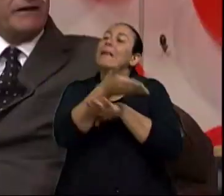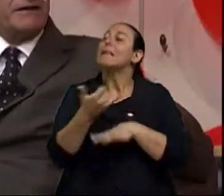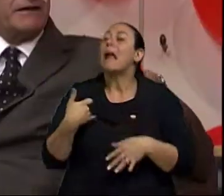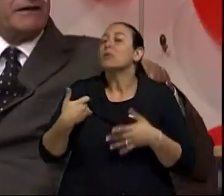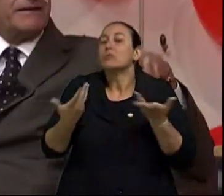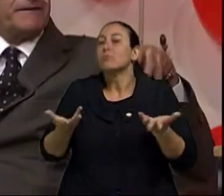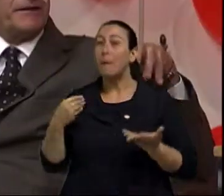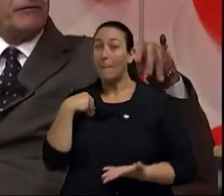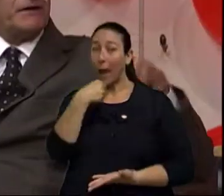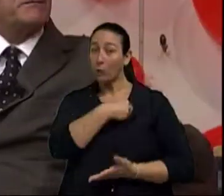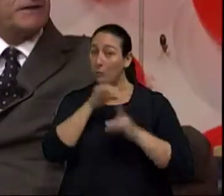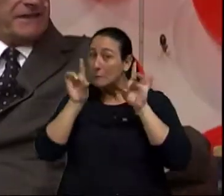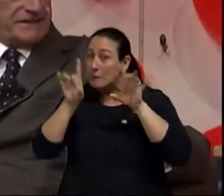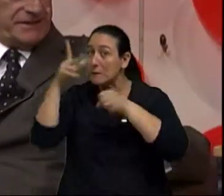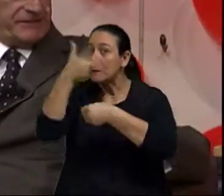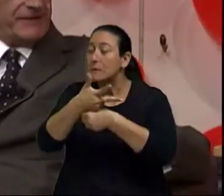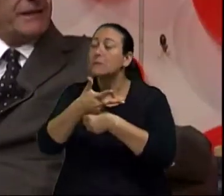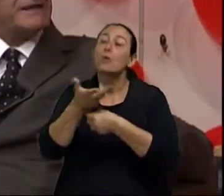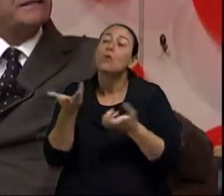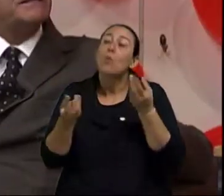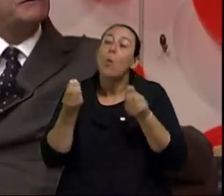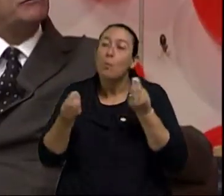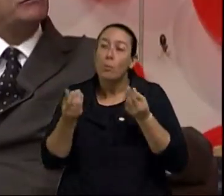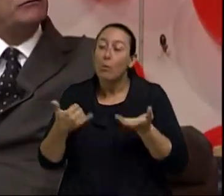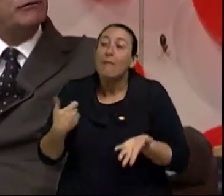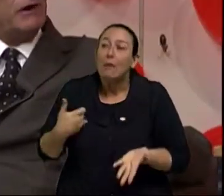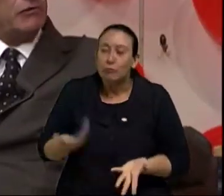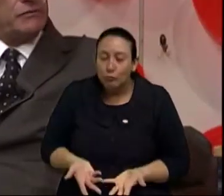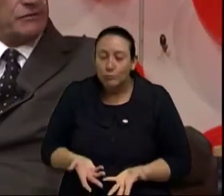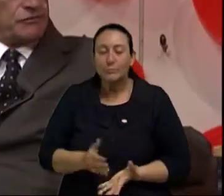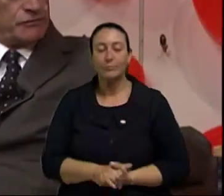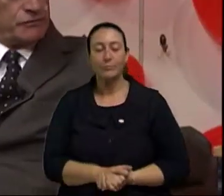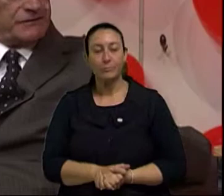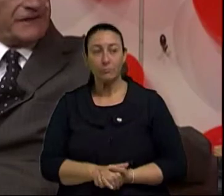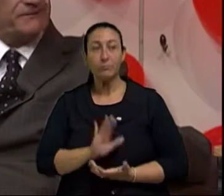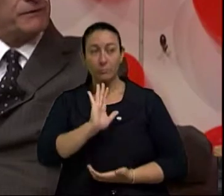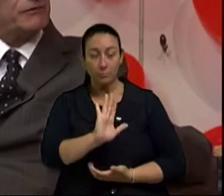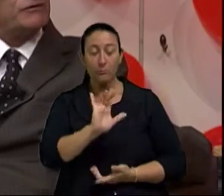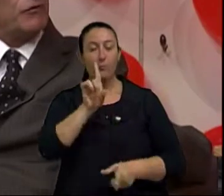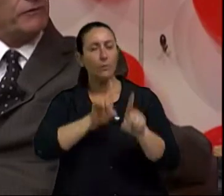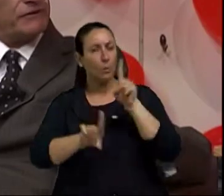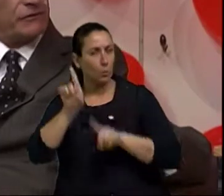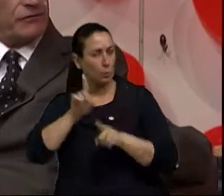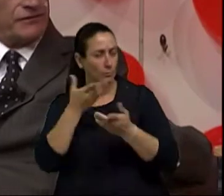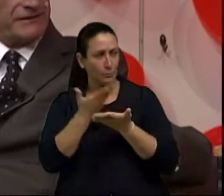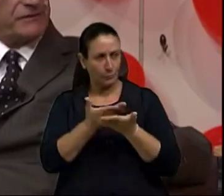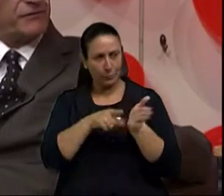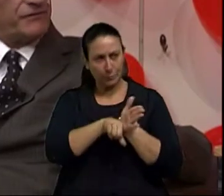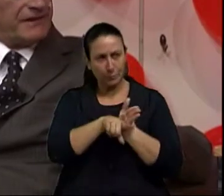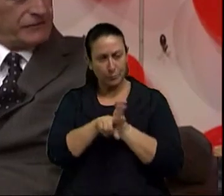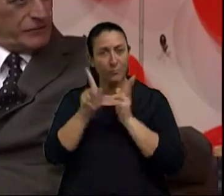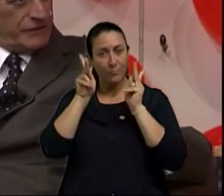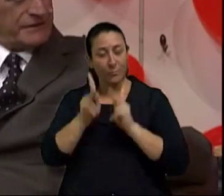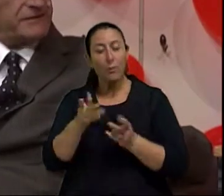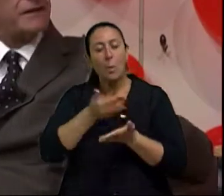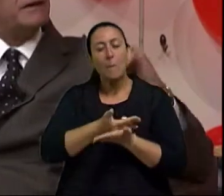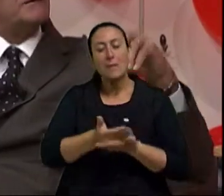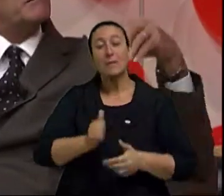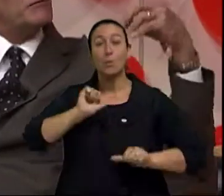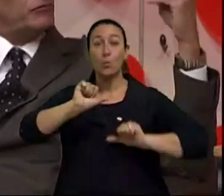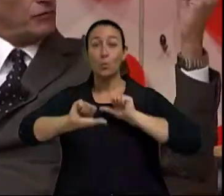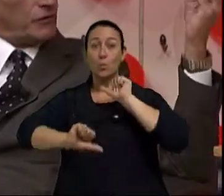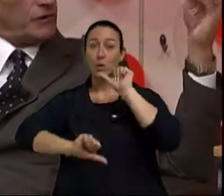Bom... Eu vou responder assim, segundo alguns estudos, as pessoas começam a sofrer essas